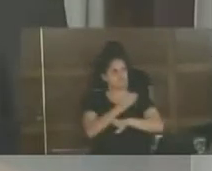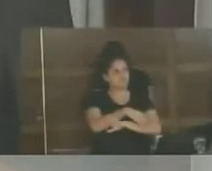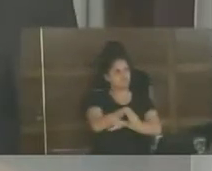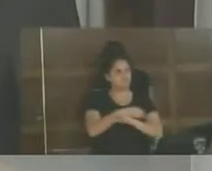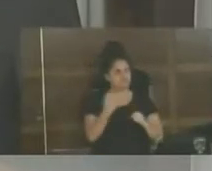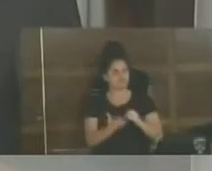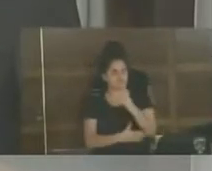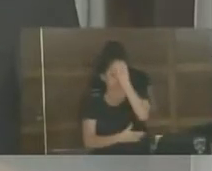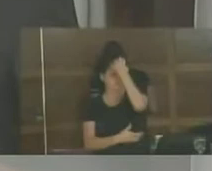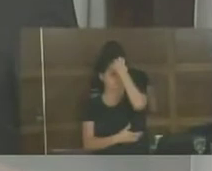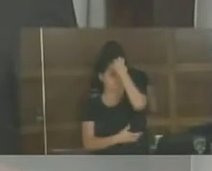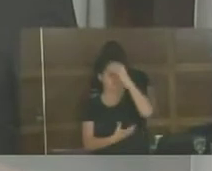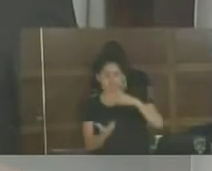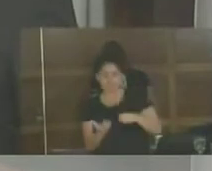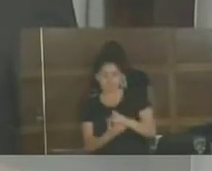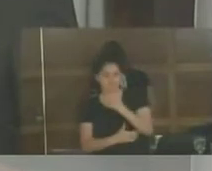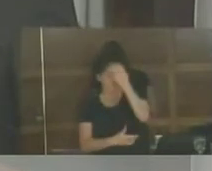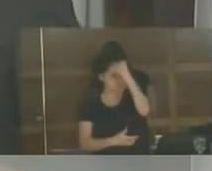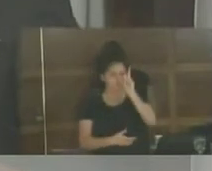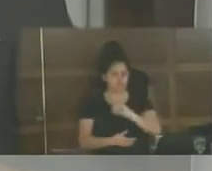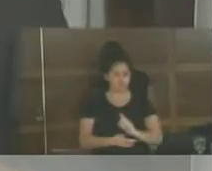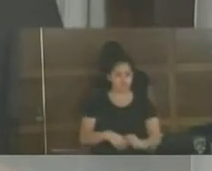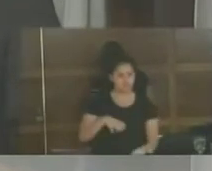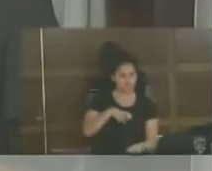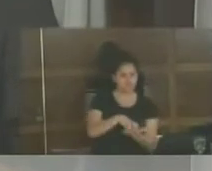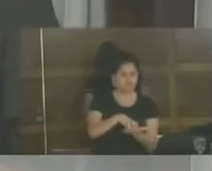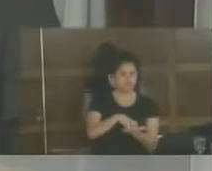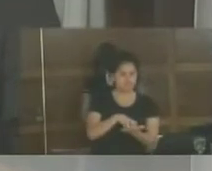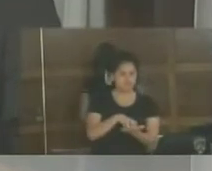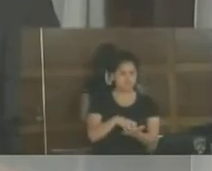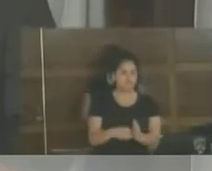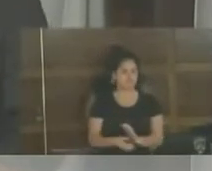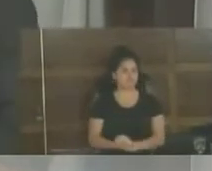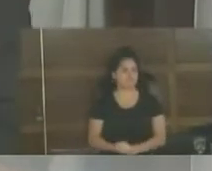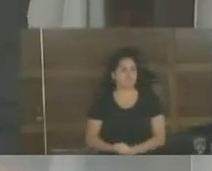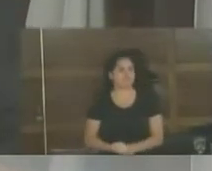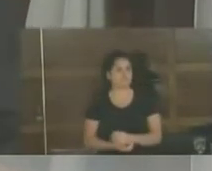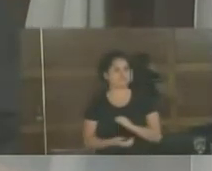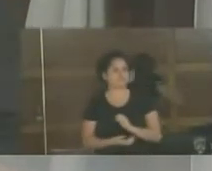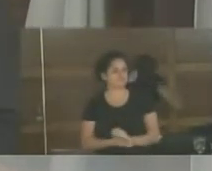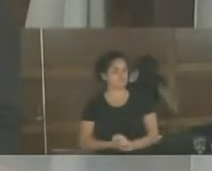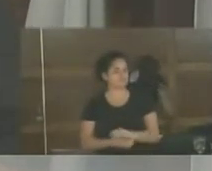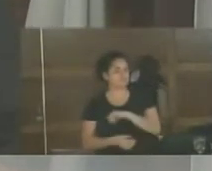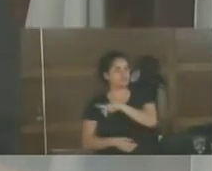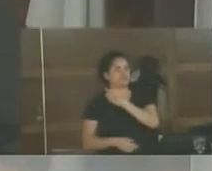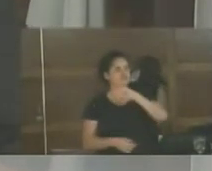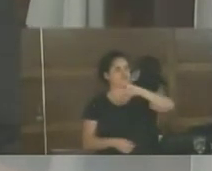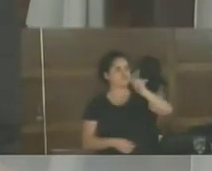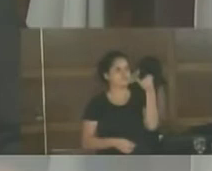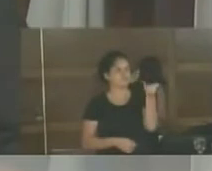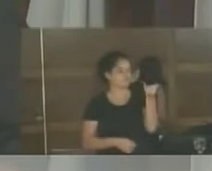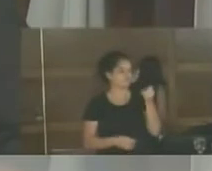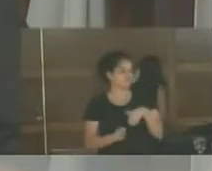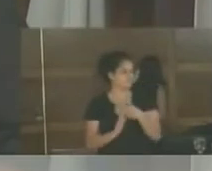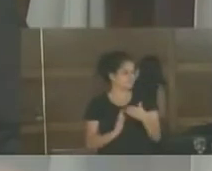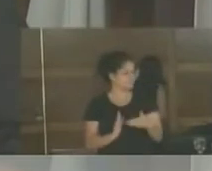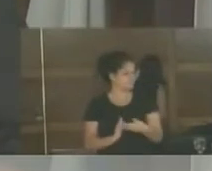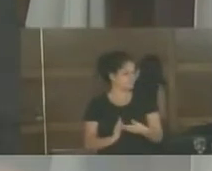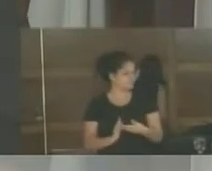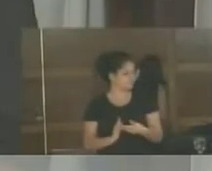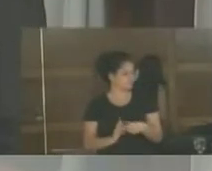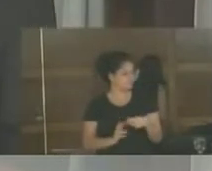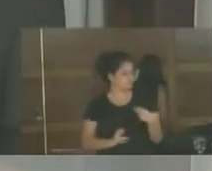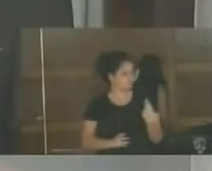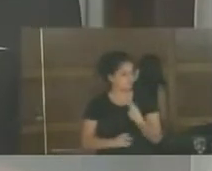centro da cidade. Não é centro da cidade. Certo? Na Japuíba, em geral,